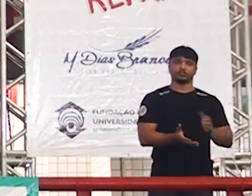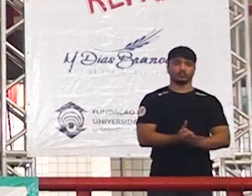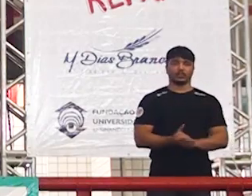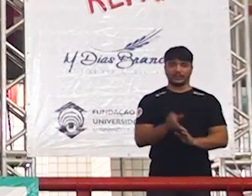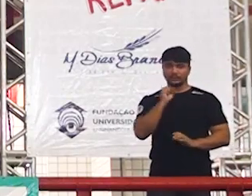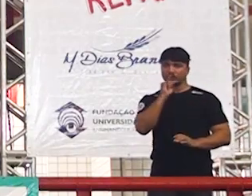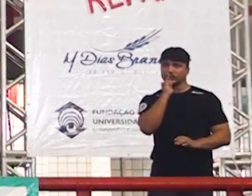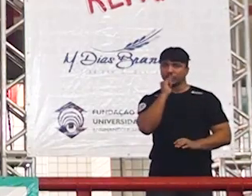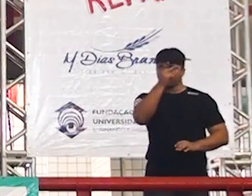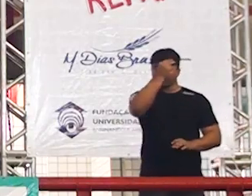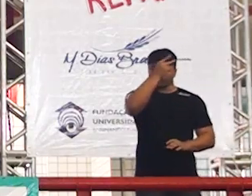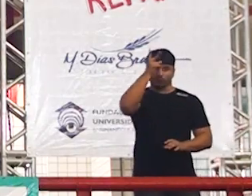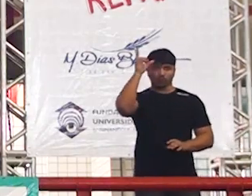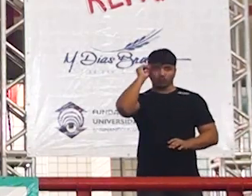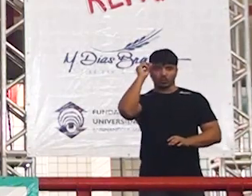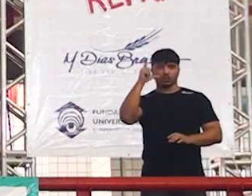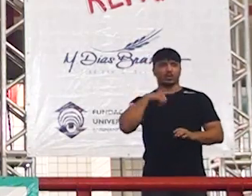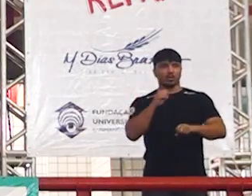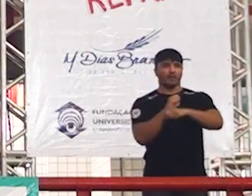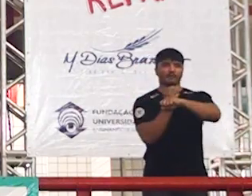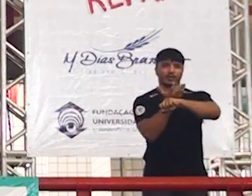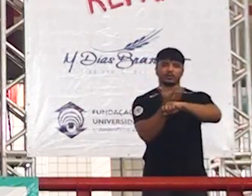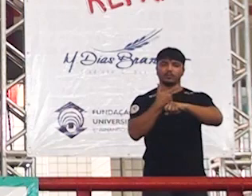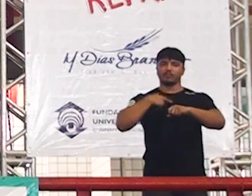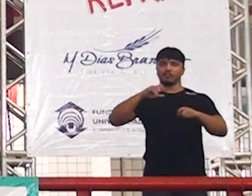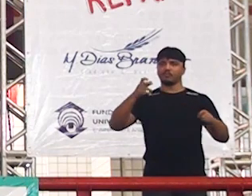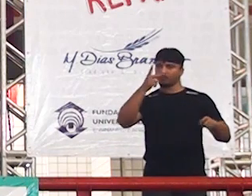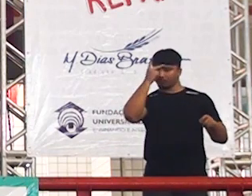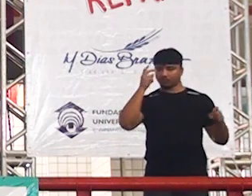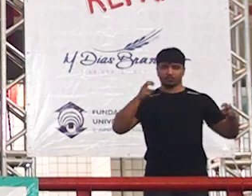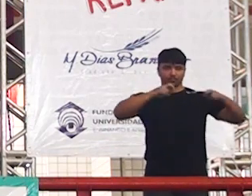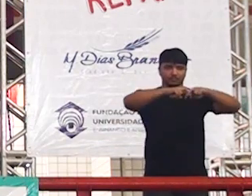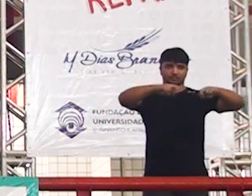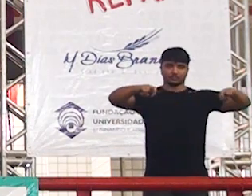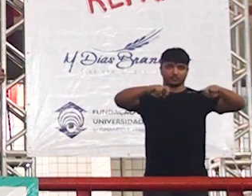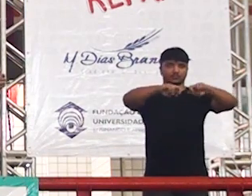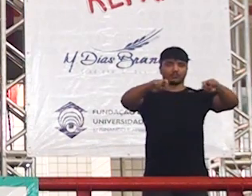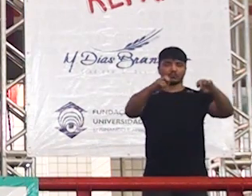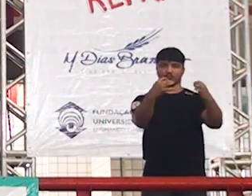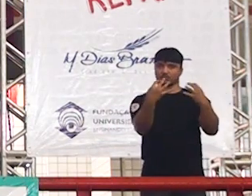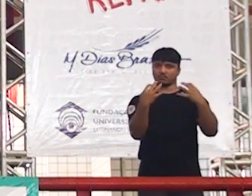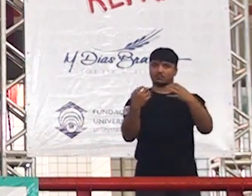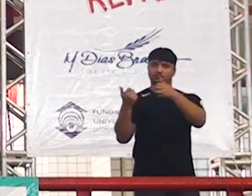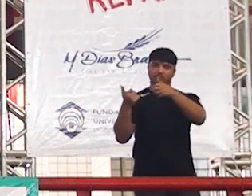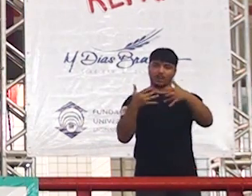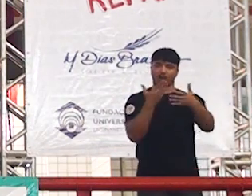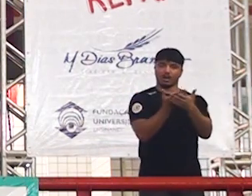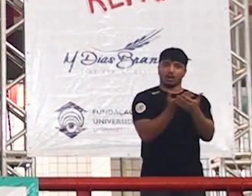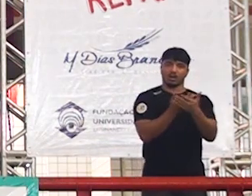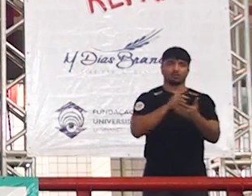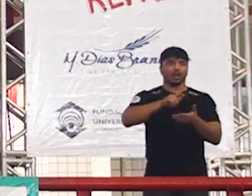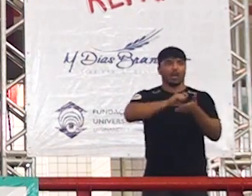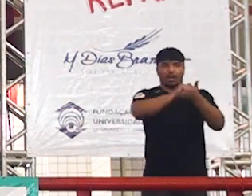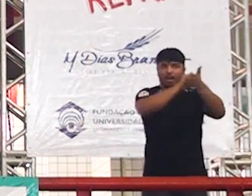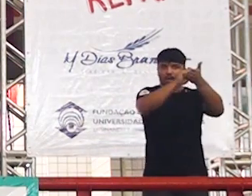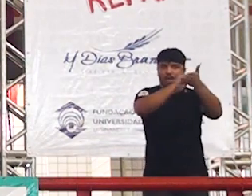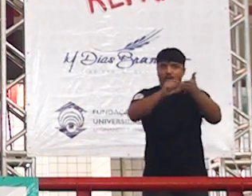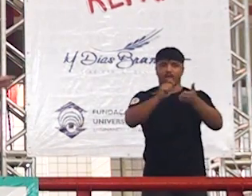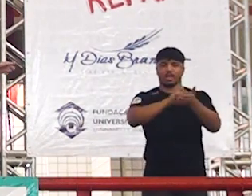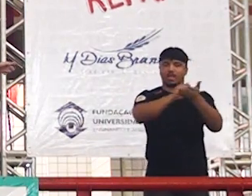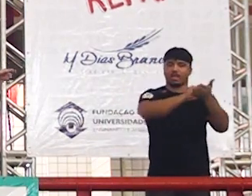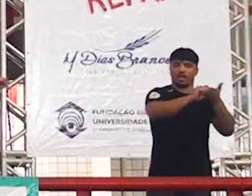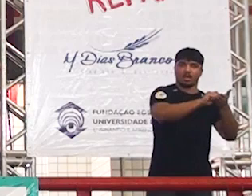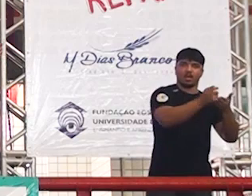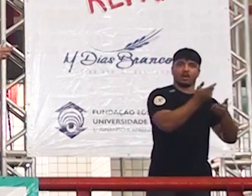Se uma prefeitura cria um evento como esse, ser cidadão não é sair riscando